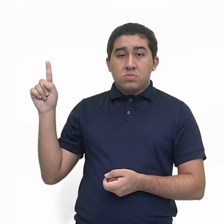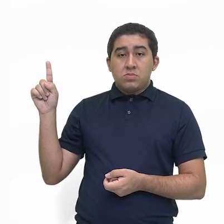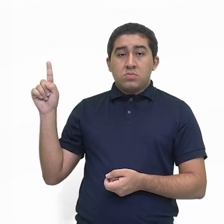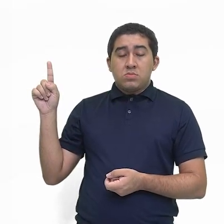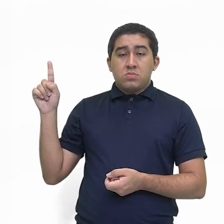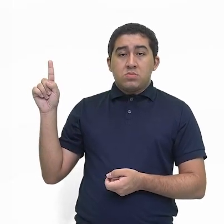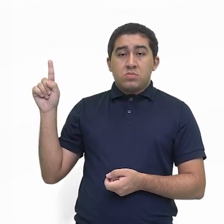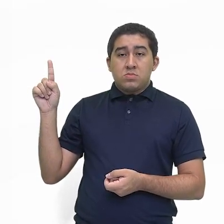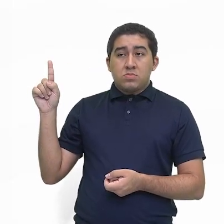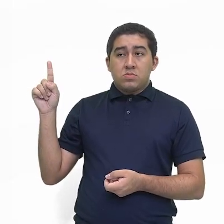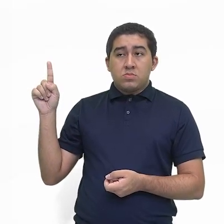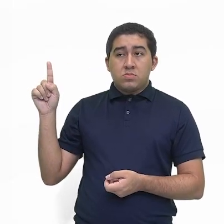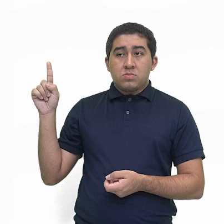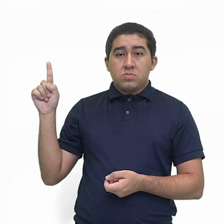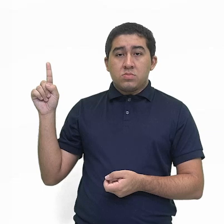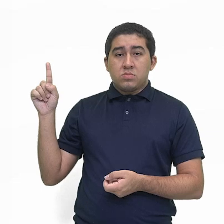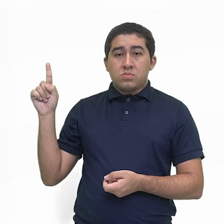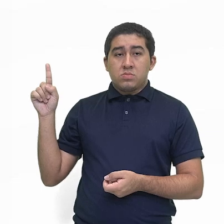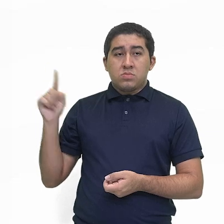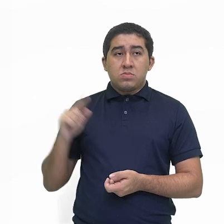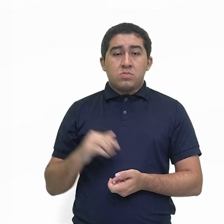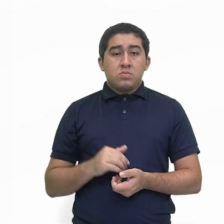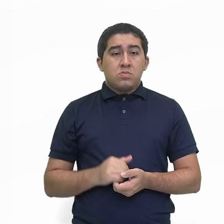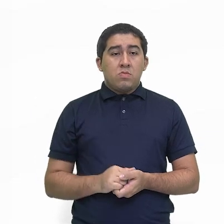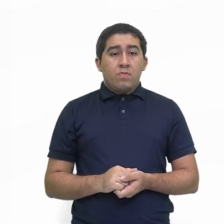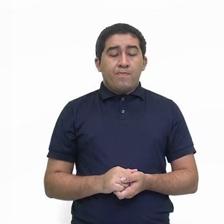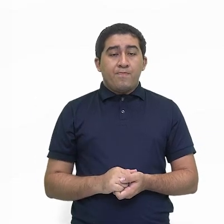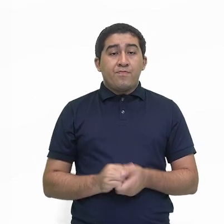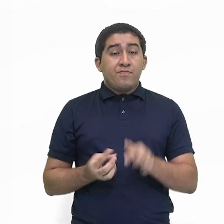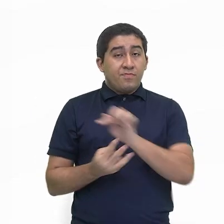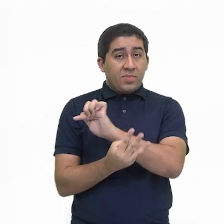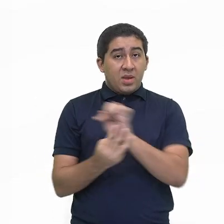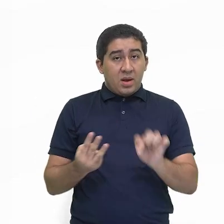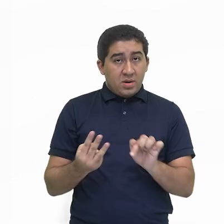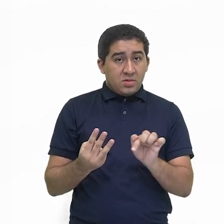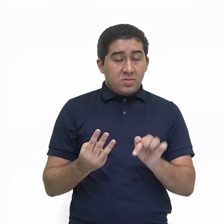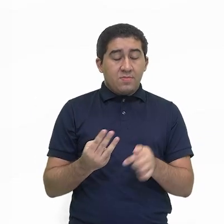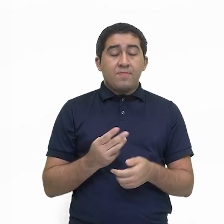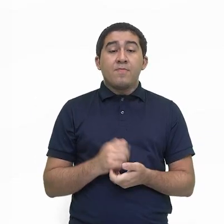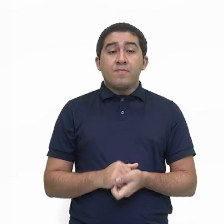pós-alcalinização, desinfecção e fluoretação. São 3 etapas